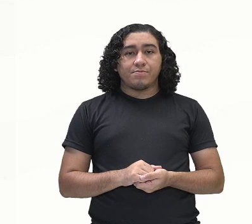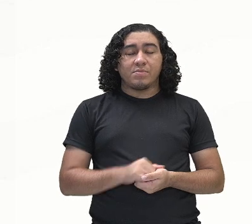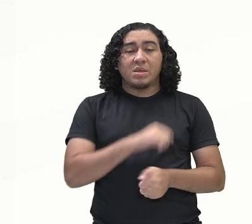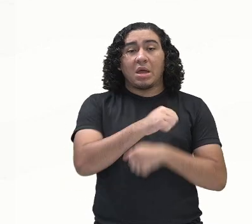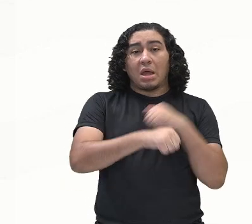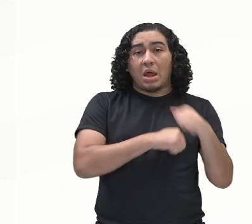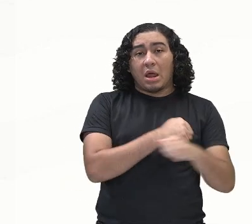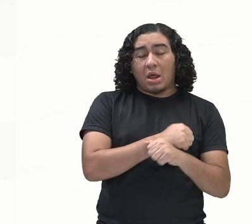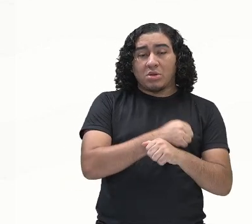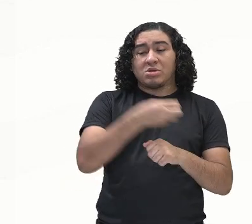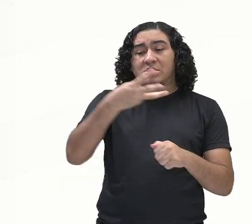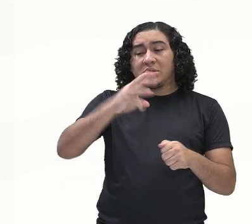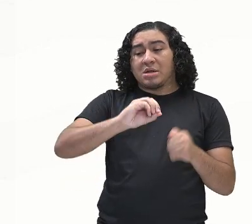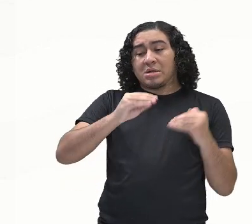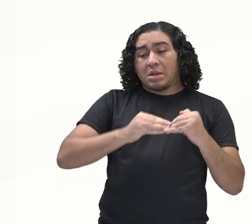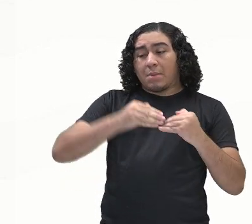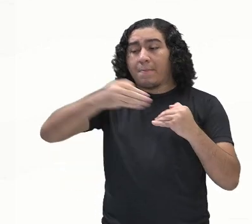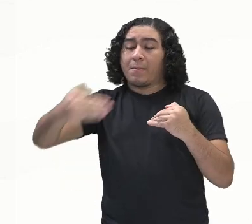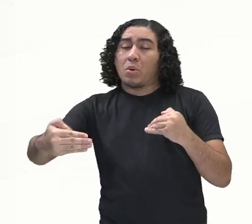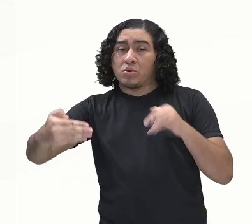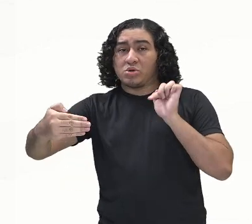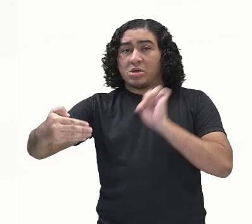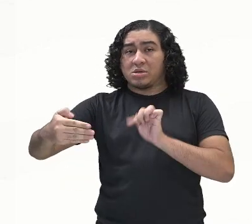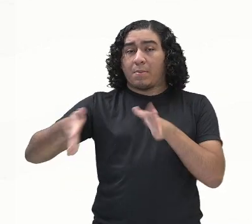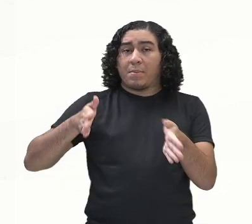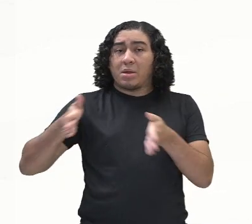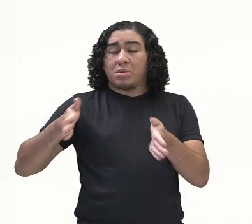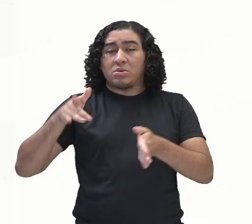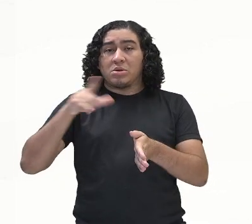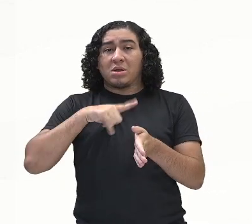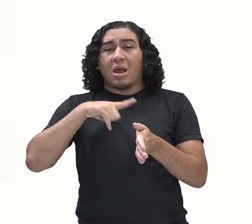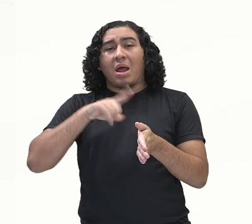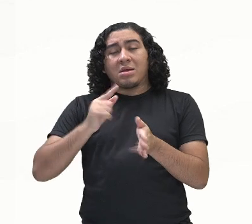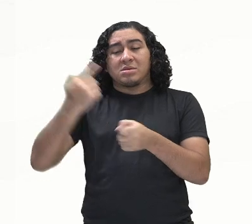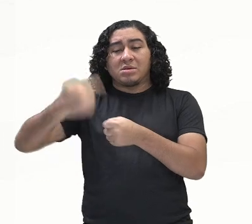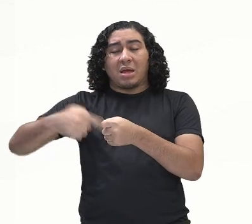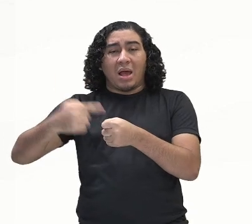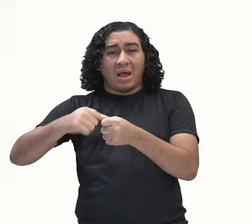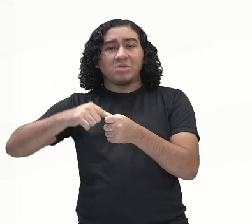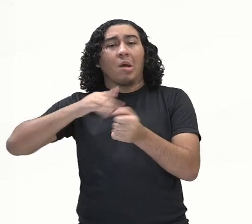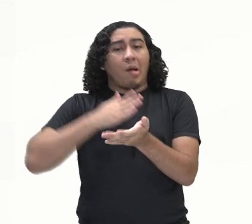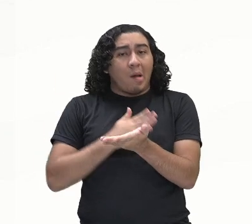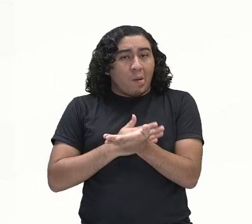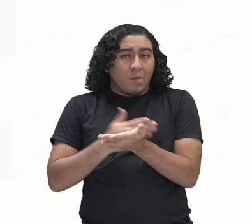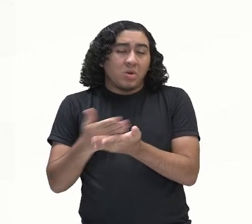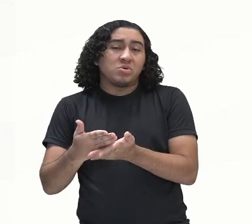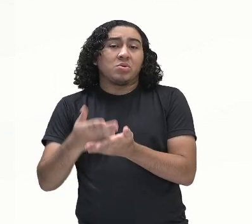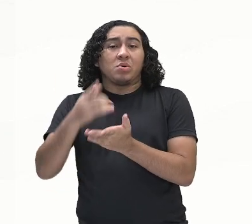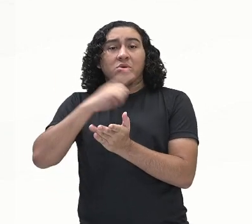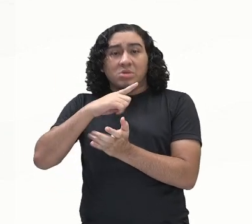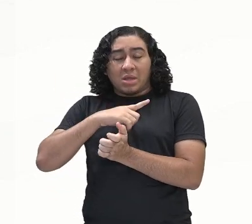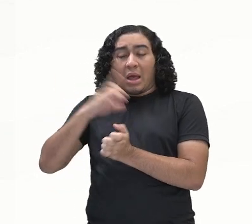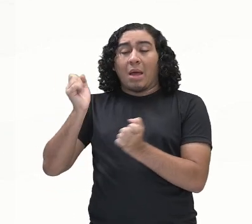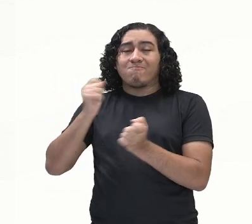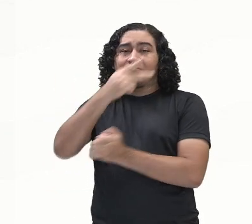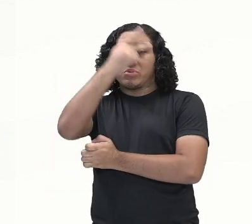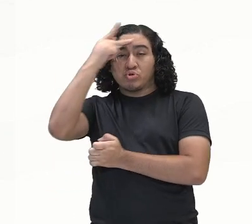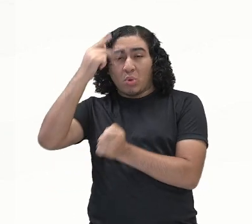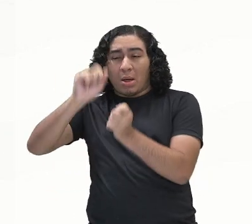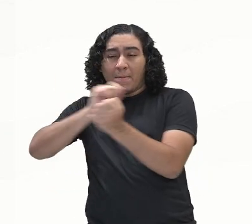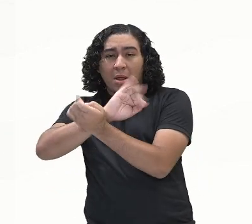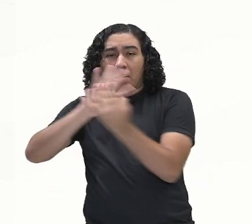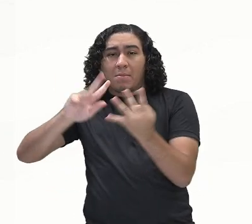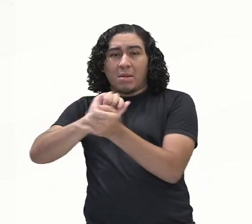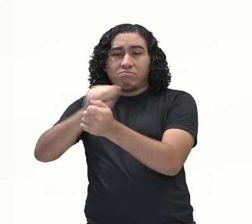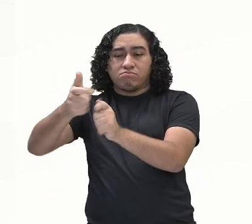cidades passaram, né, por esse processo aí intenso de urbanização, né, essa expansão, derivada aqui